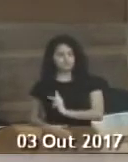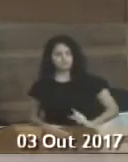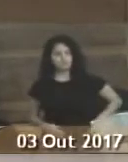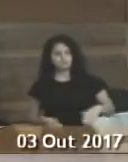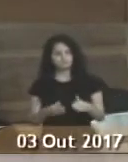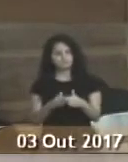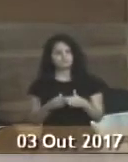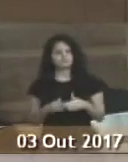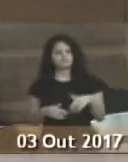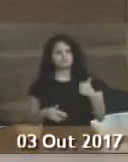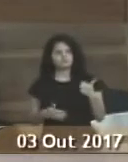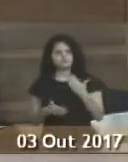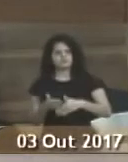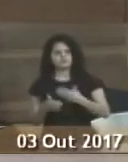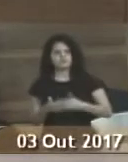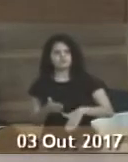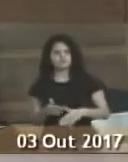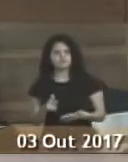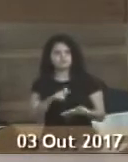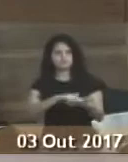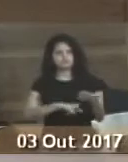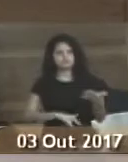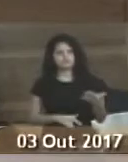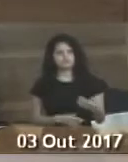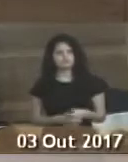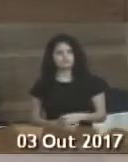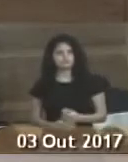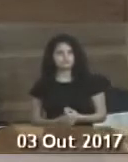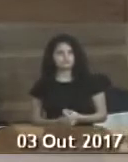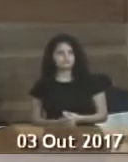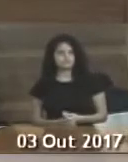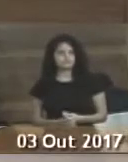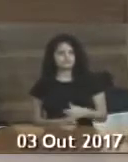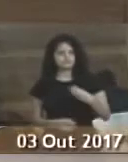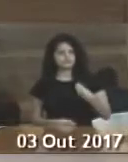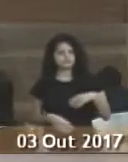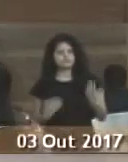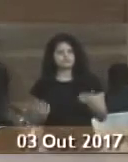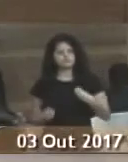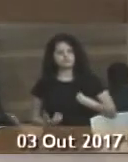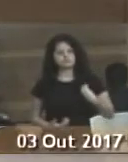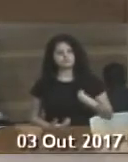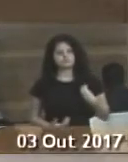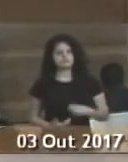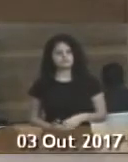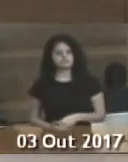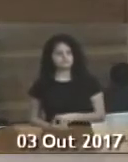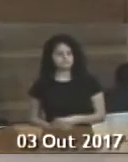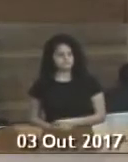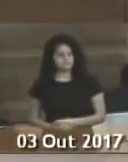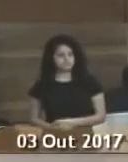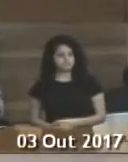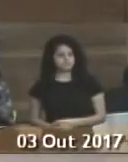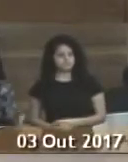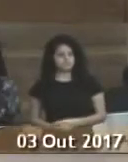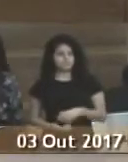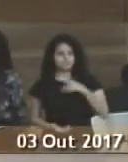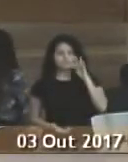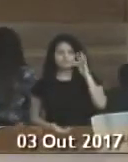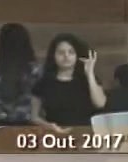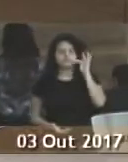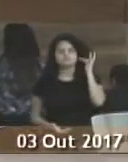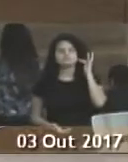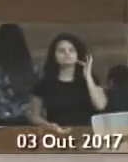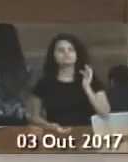à primeira secretaria ad hoc que procedesse à leitura da lista de presença constando os seguintes vereadores: Flávio Araújo dos Santos, o